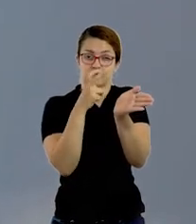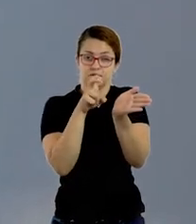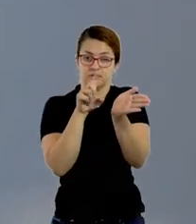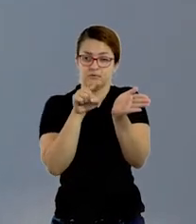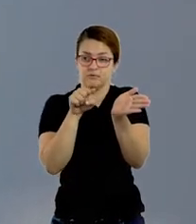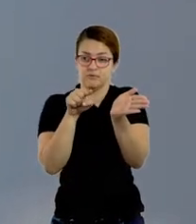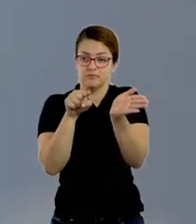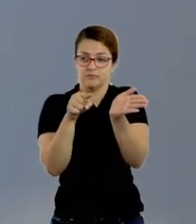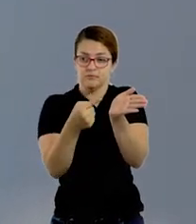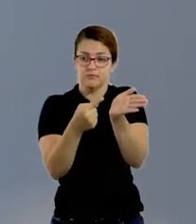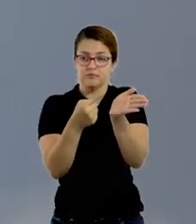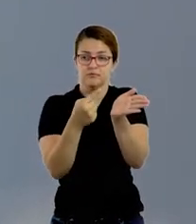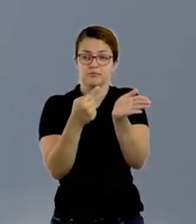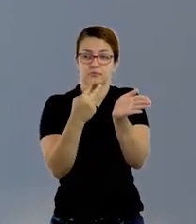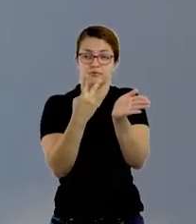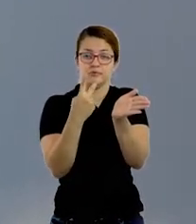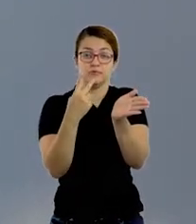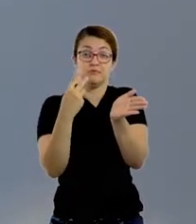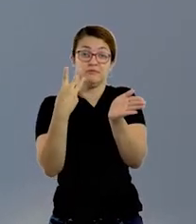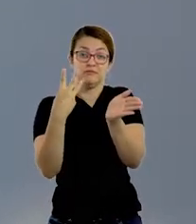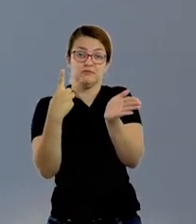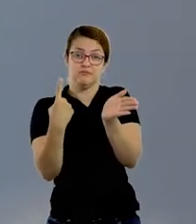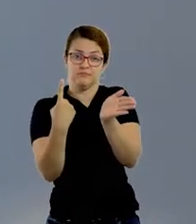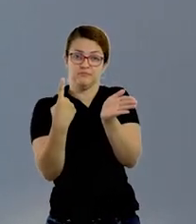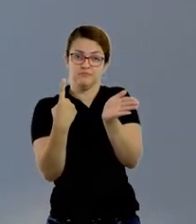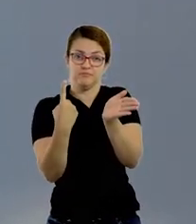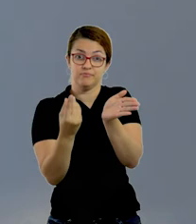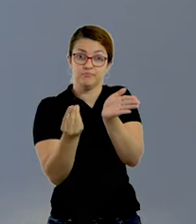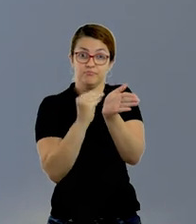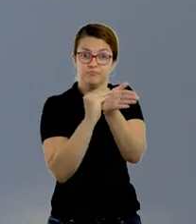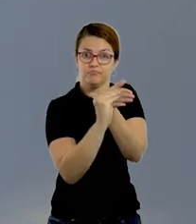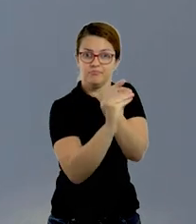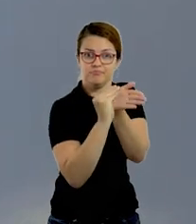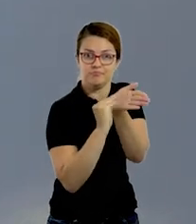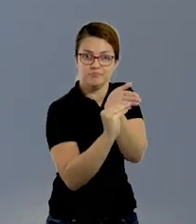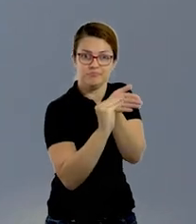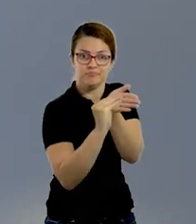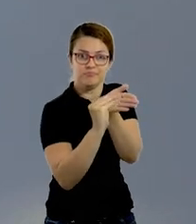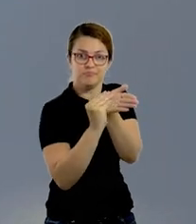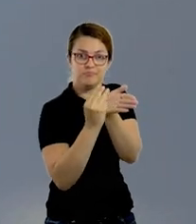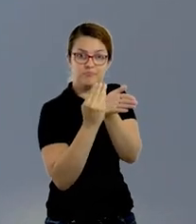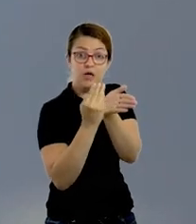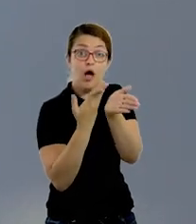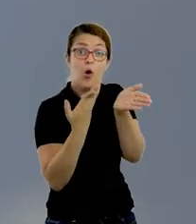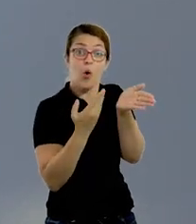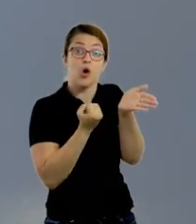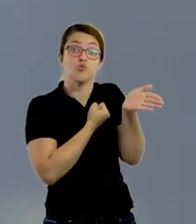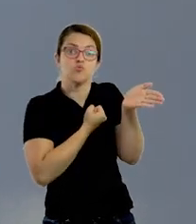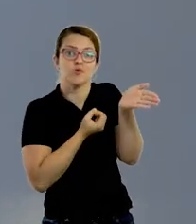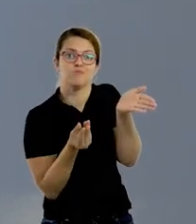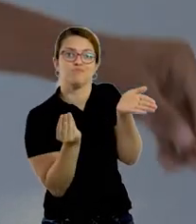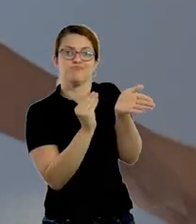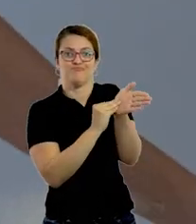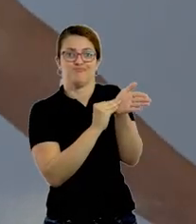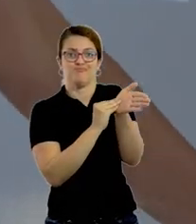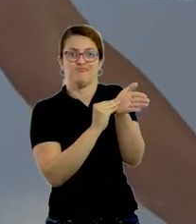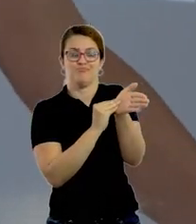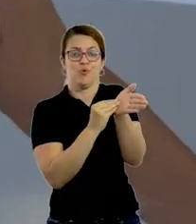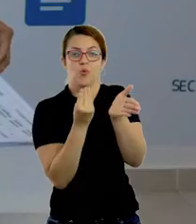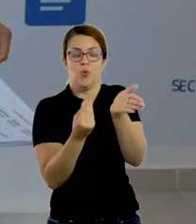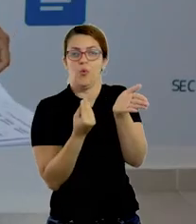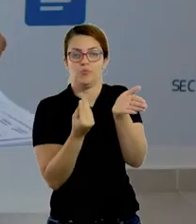135.231. Vocês vão pegar esse número agora e vão escrever ele em algarismo, com o